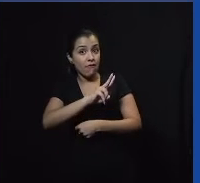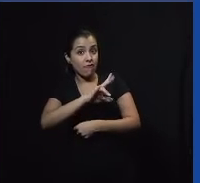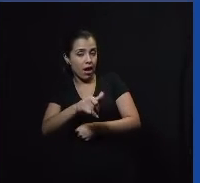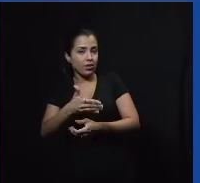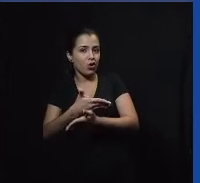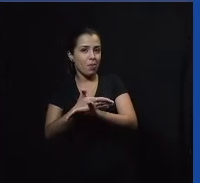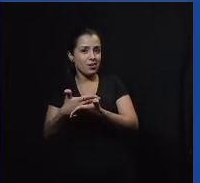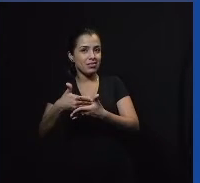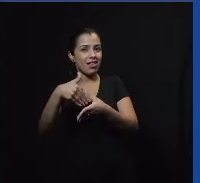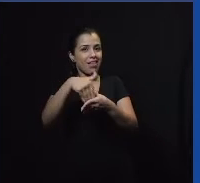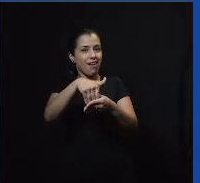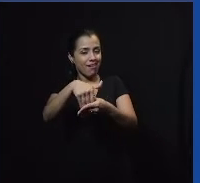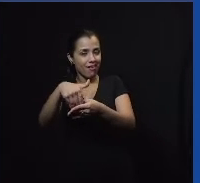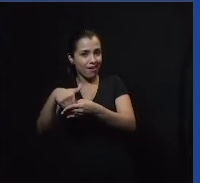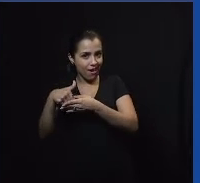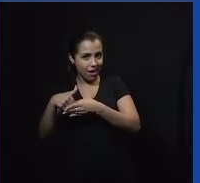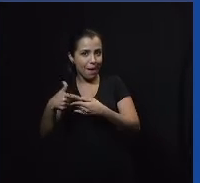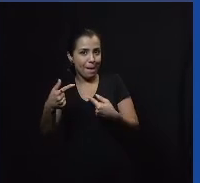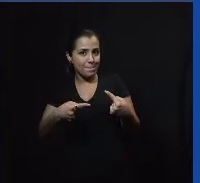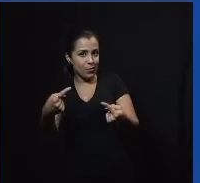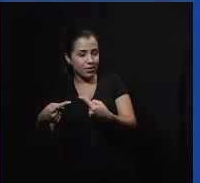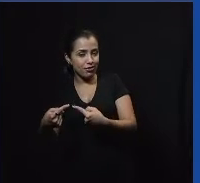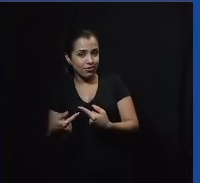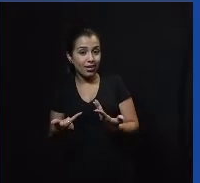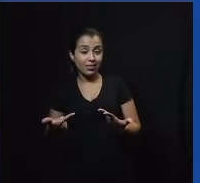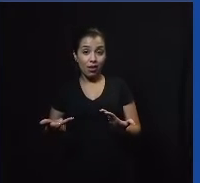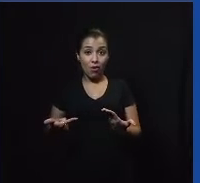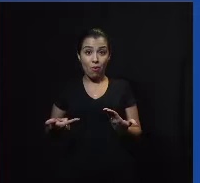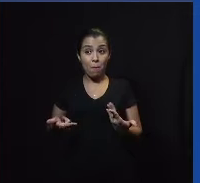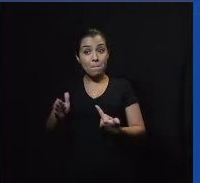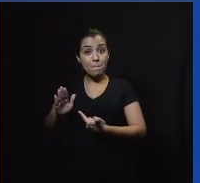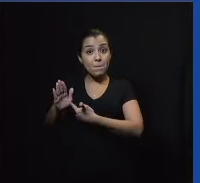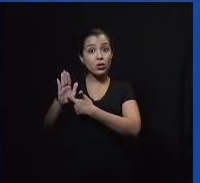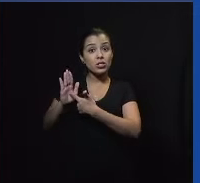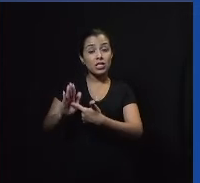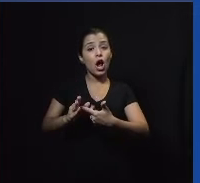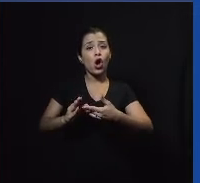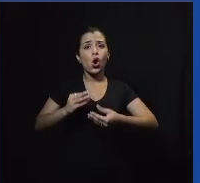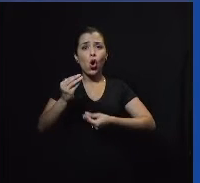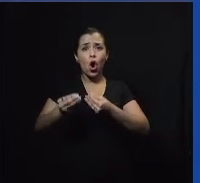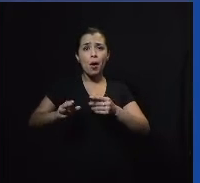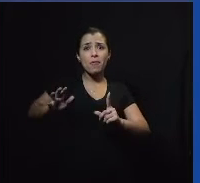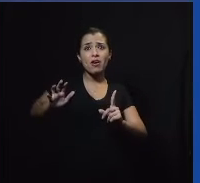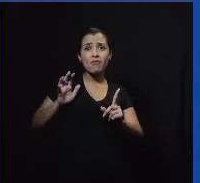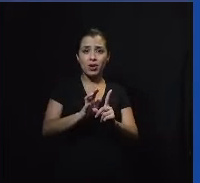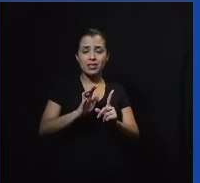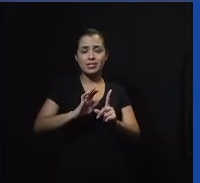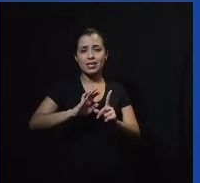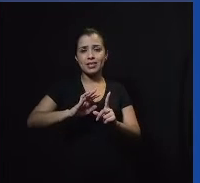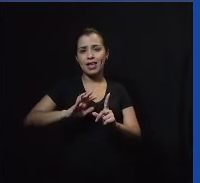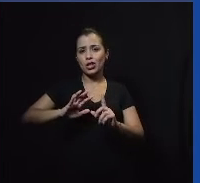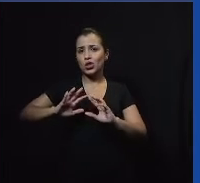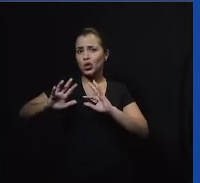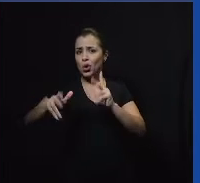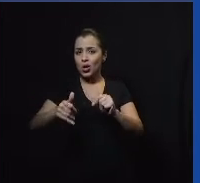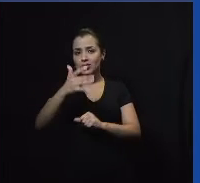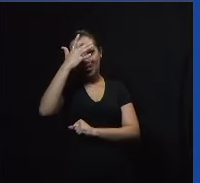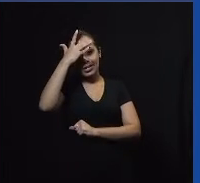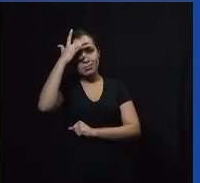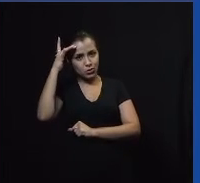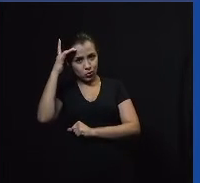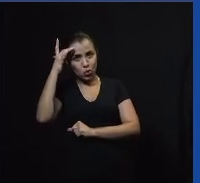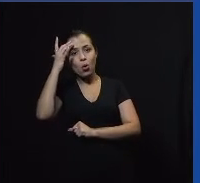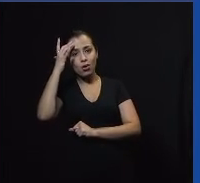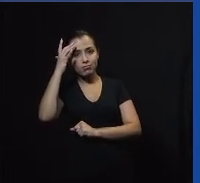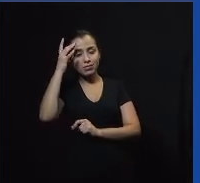já começou. Então, eu acho que é mostrar assim, como isso realmente afeta, né, a vida do cidadão na prática e como que ele pode transformar